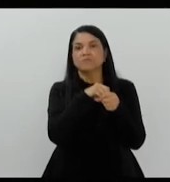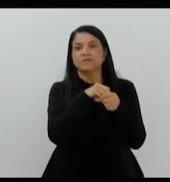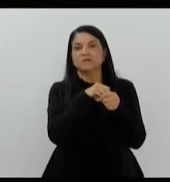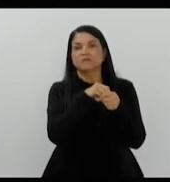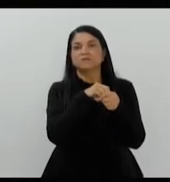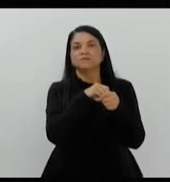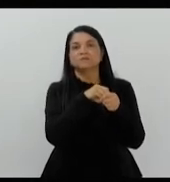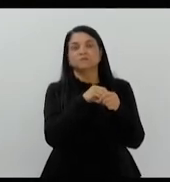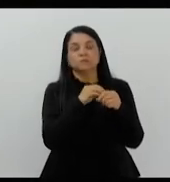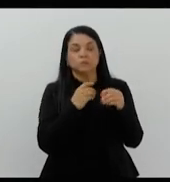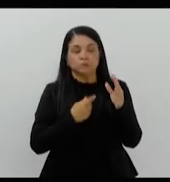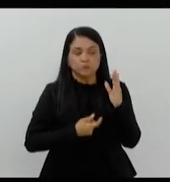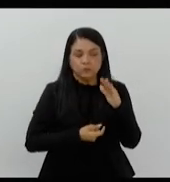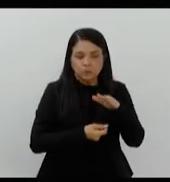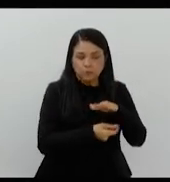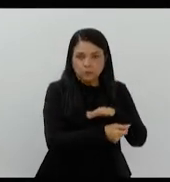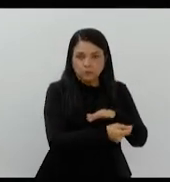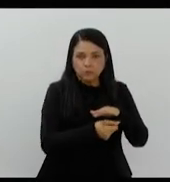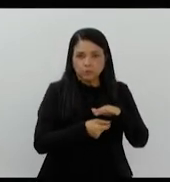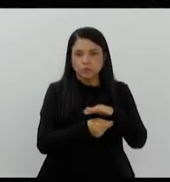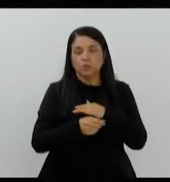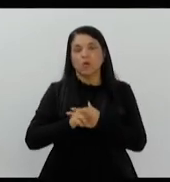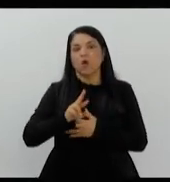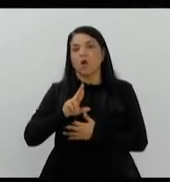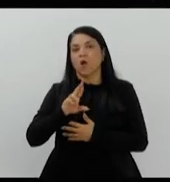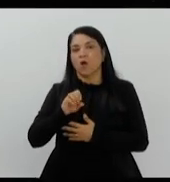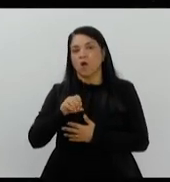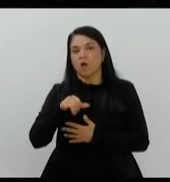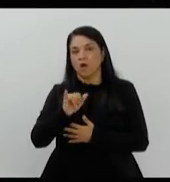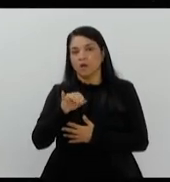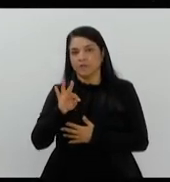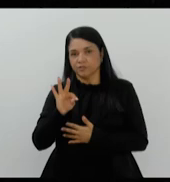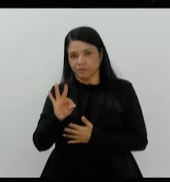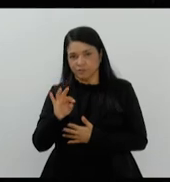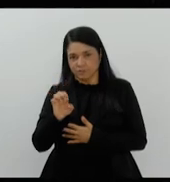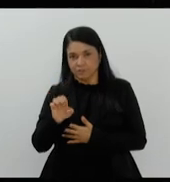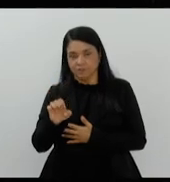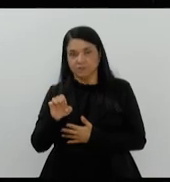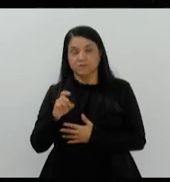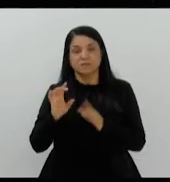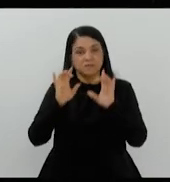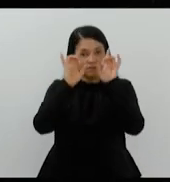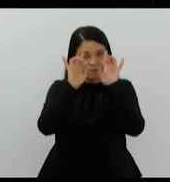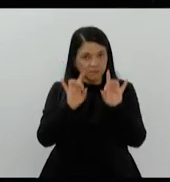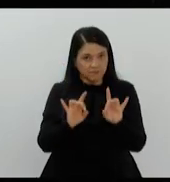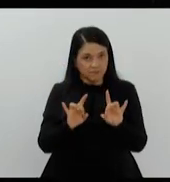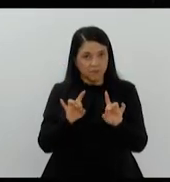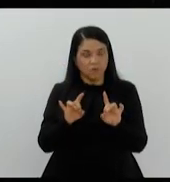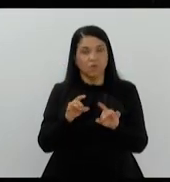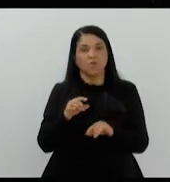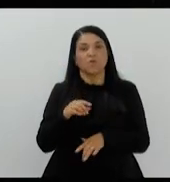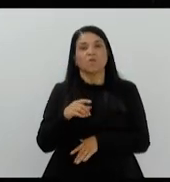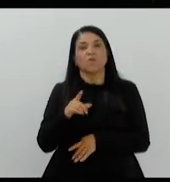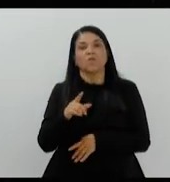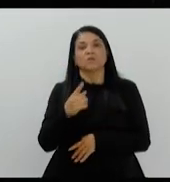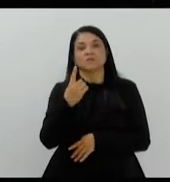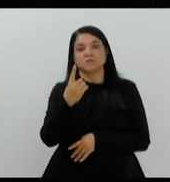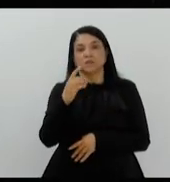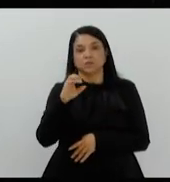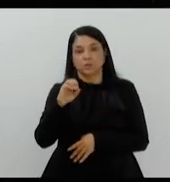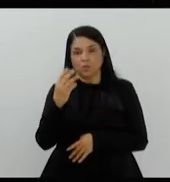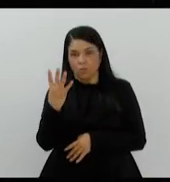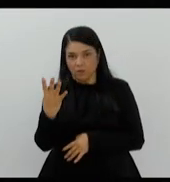de recurso, royalties participação especial, fonte 104, do Rio